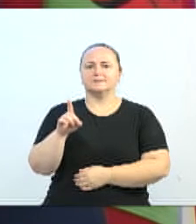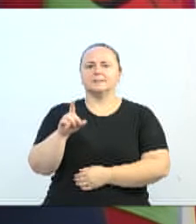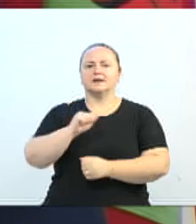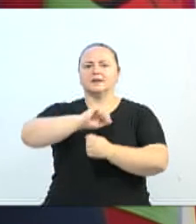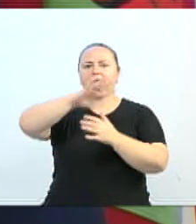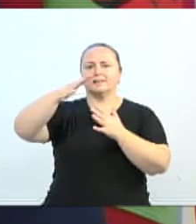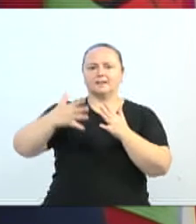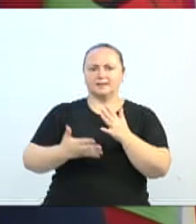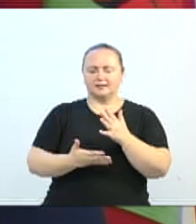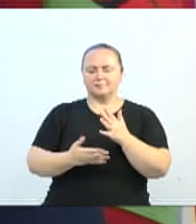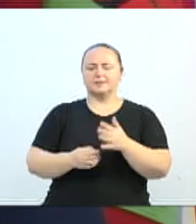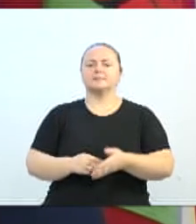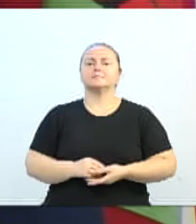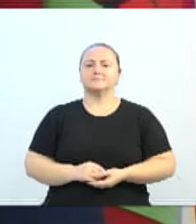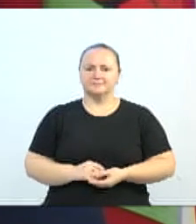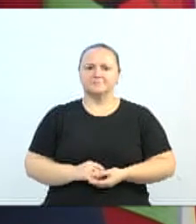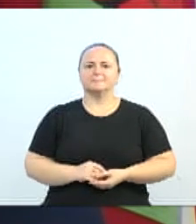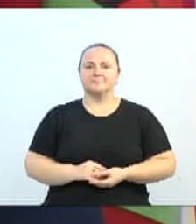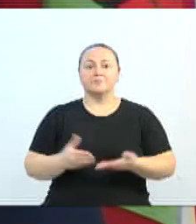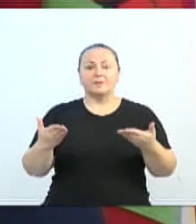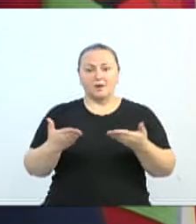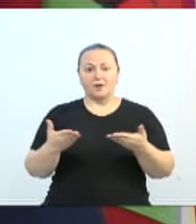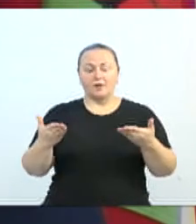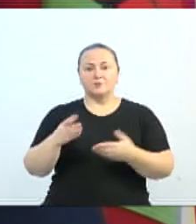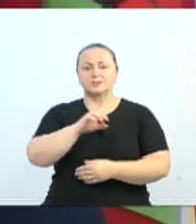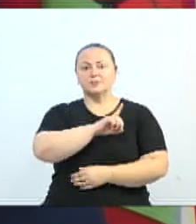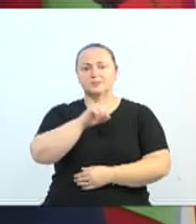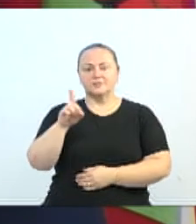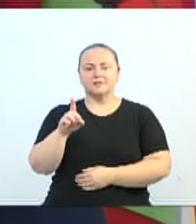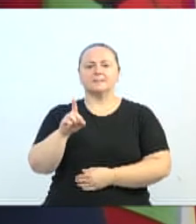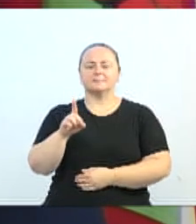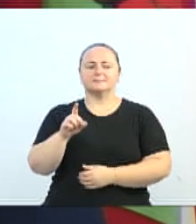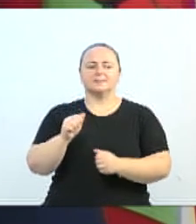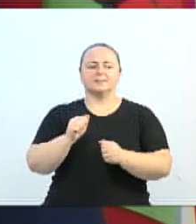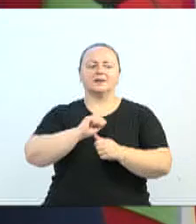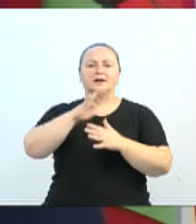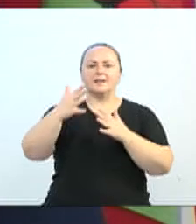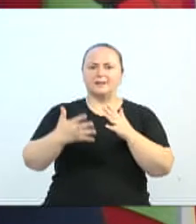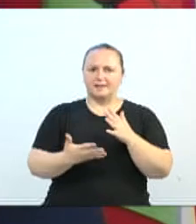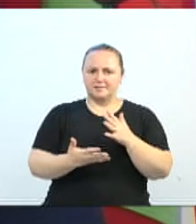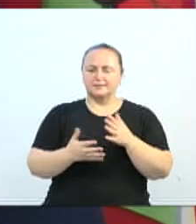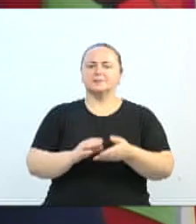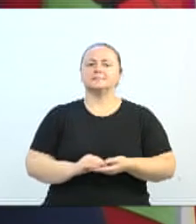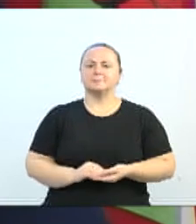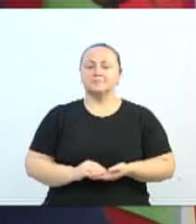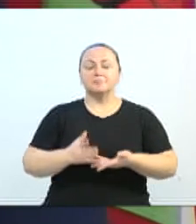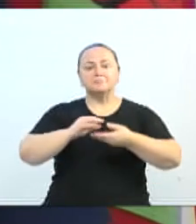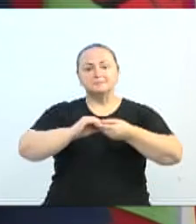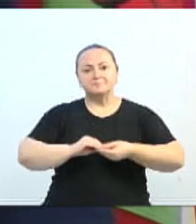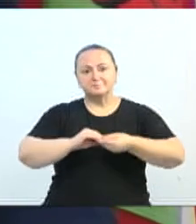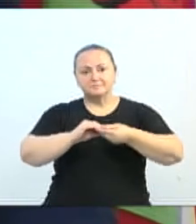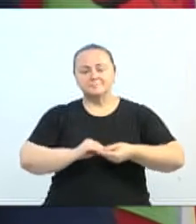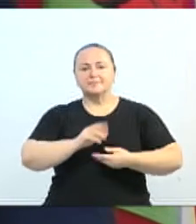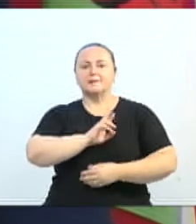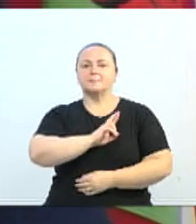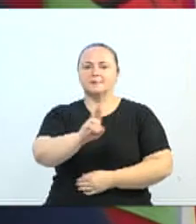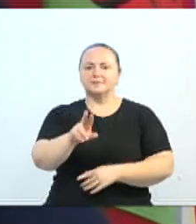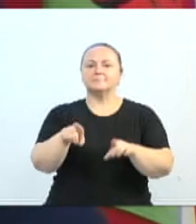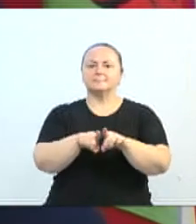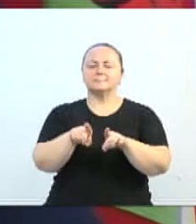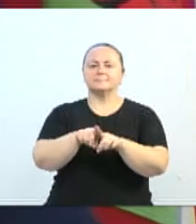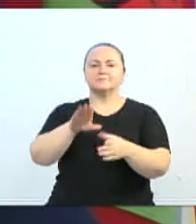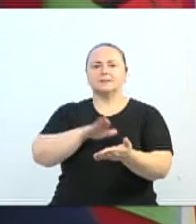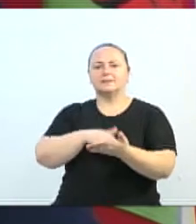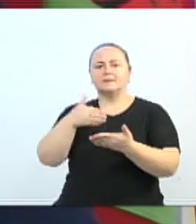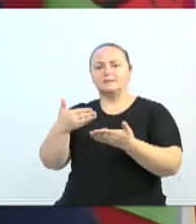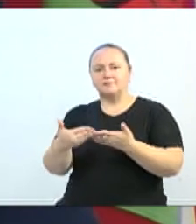Sinais. Então, parabenizo aqui em nome da nossa amiga que está aqui e de todos que estão também acompanhando, nossas intérpretes, né, que fazem toda